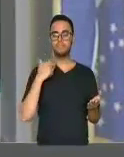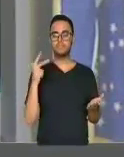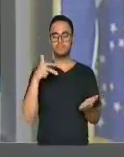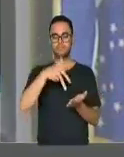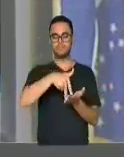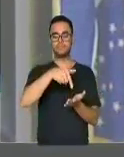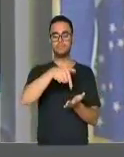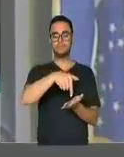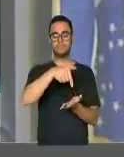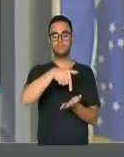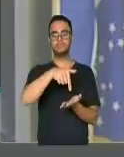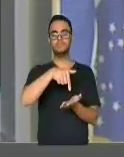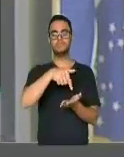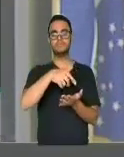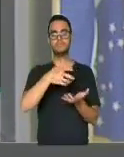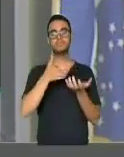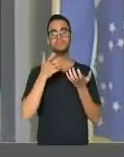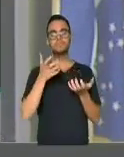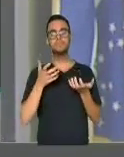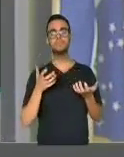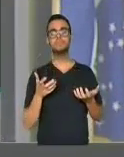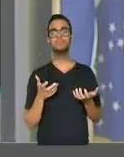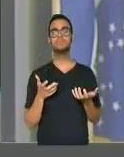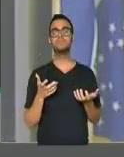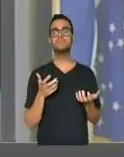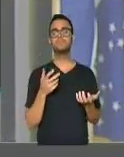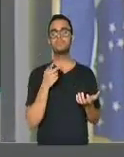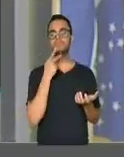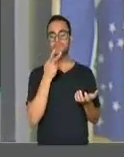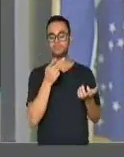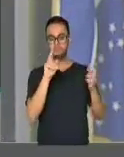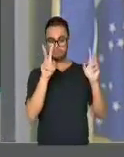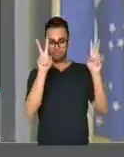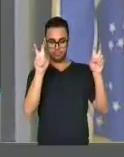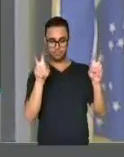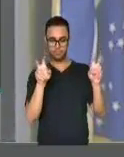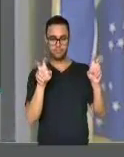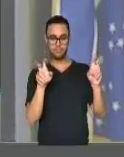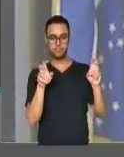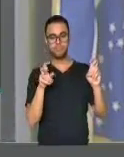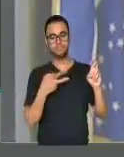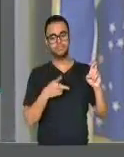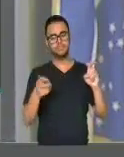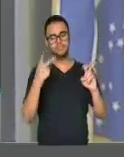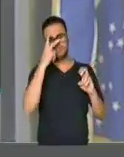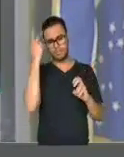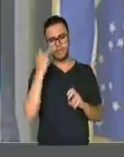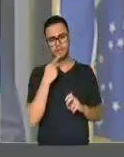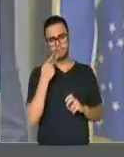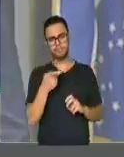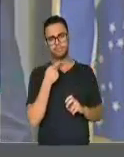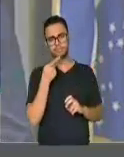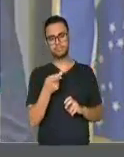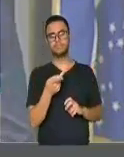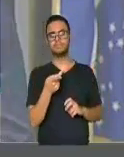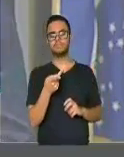a esta tribuna para tratar de um assunto recorrente que tenho